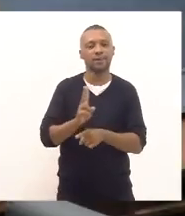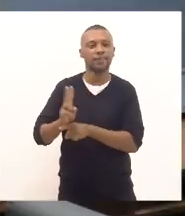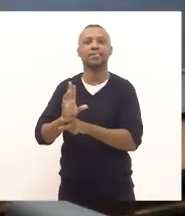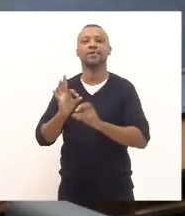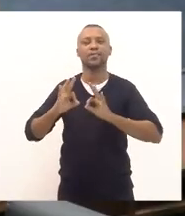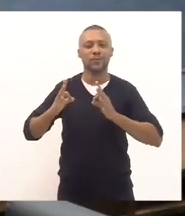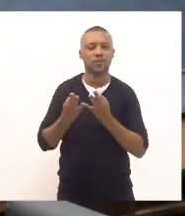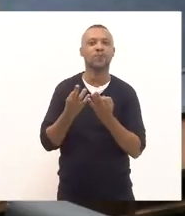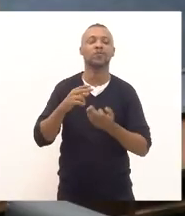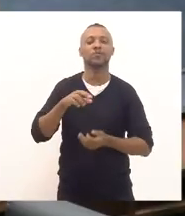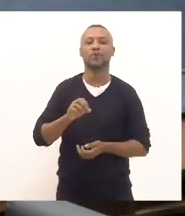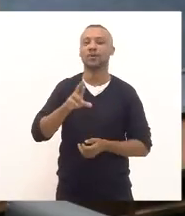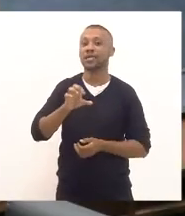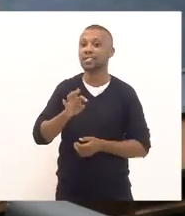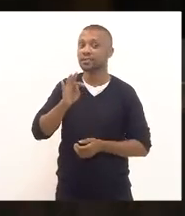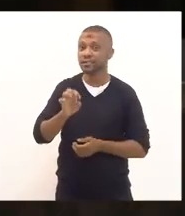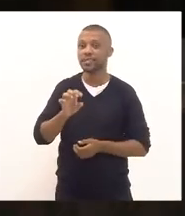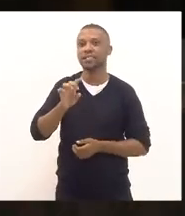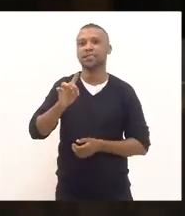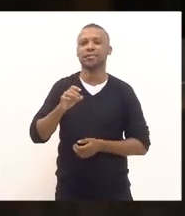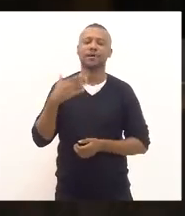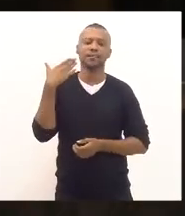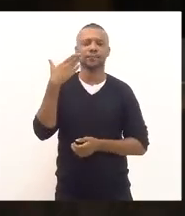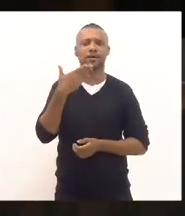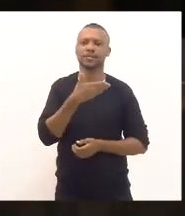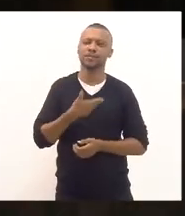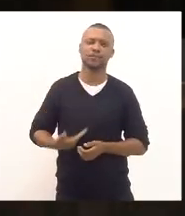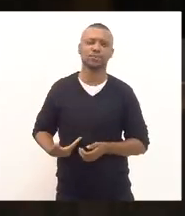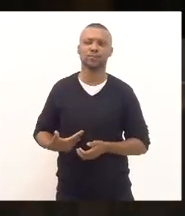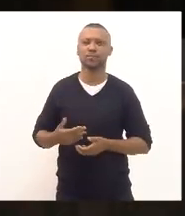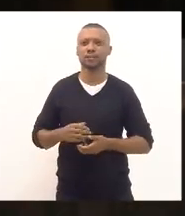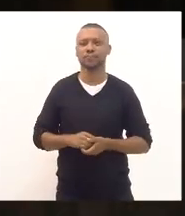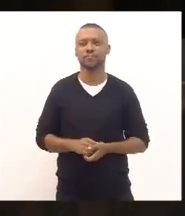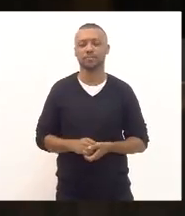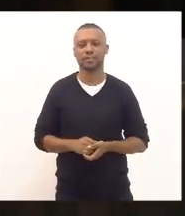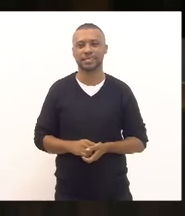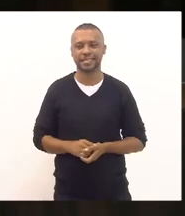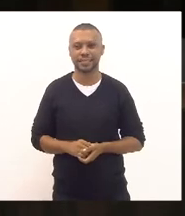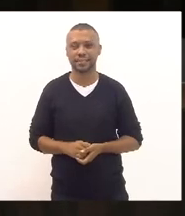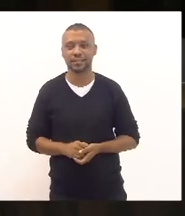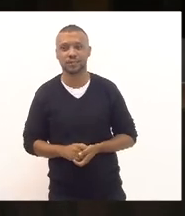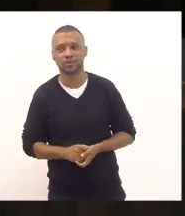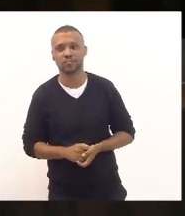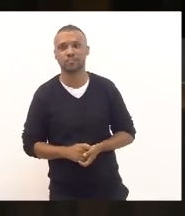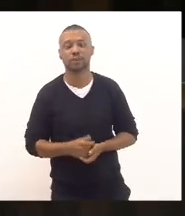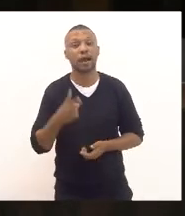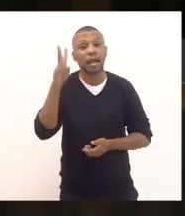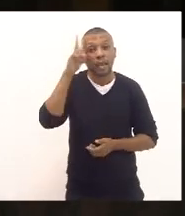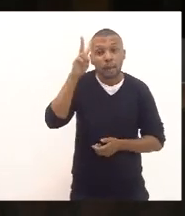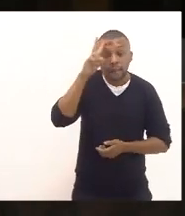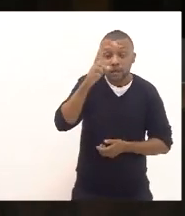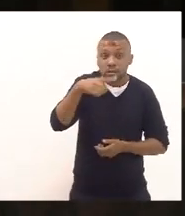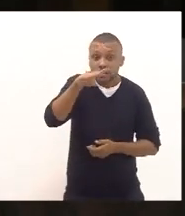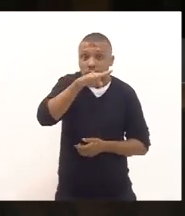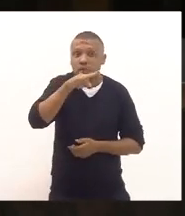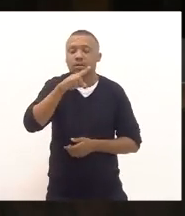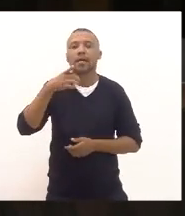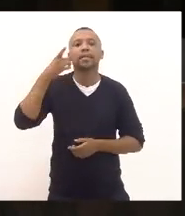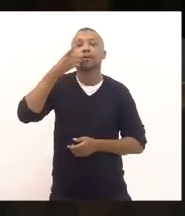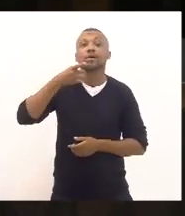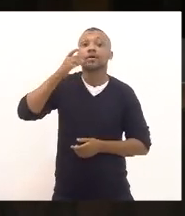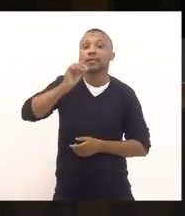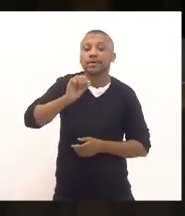Estado o próximo orador inscrito nor Deputado Anderson Morais Só lembrando aos senhores deputados